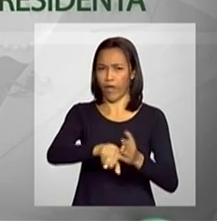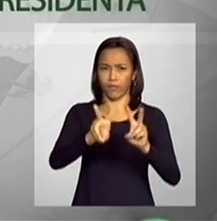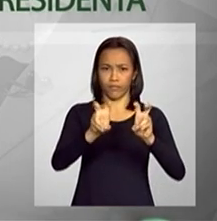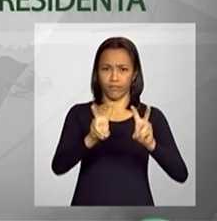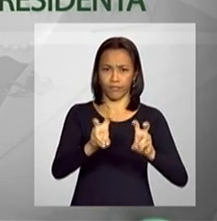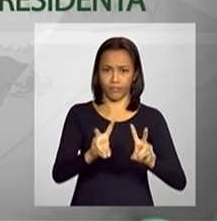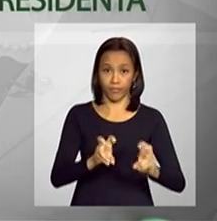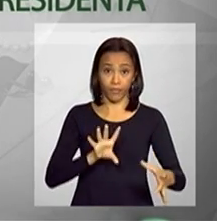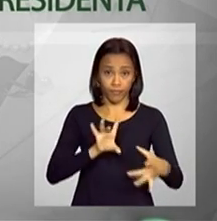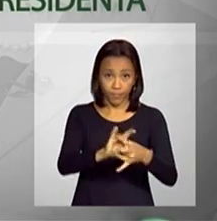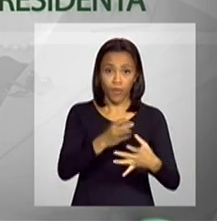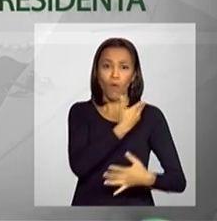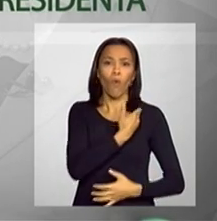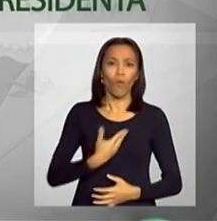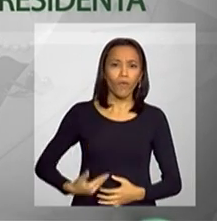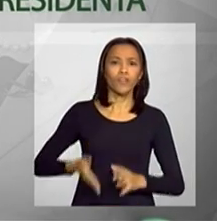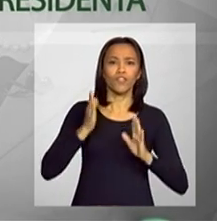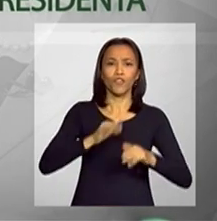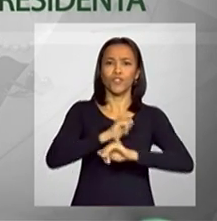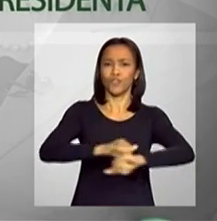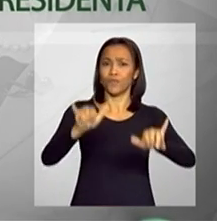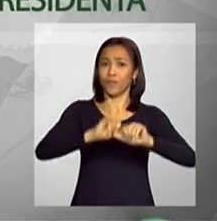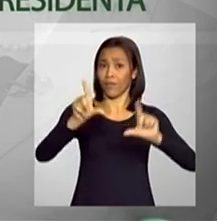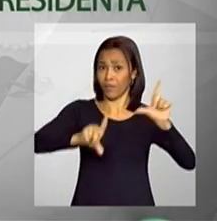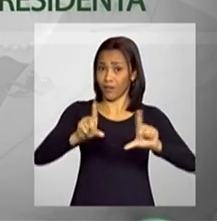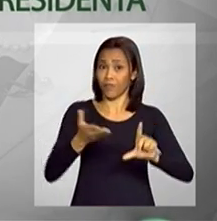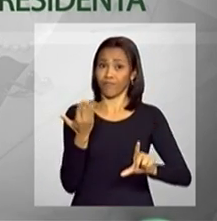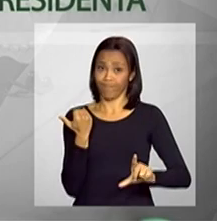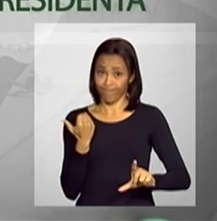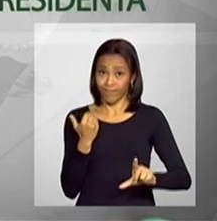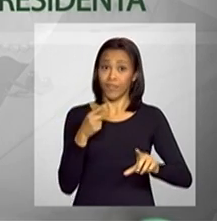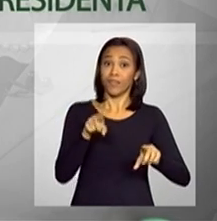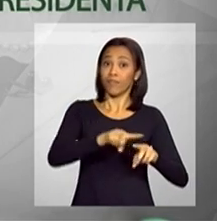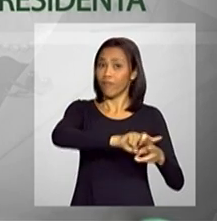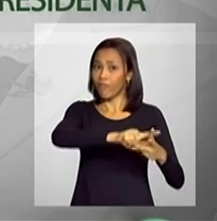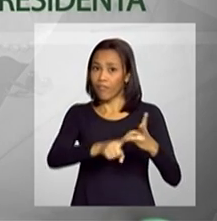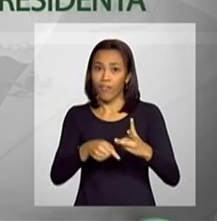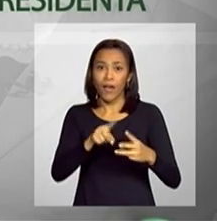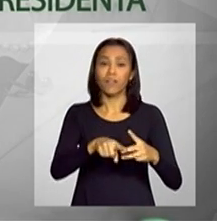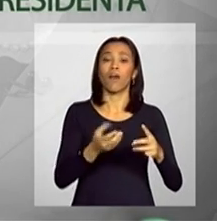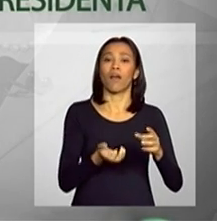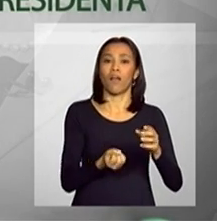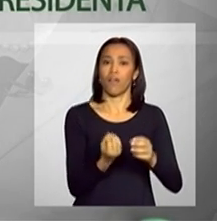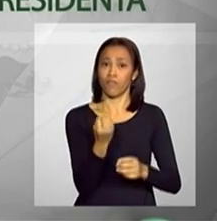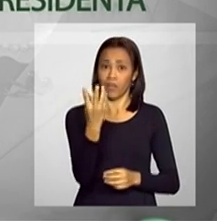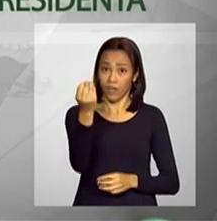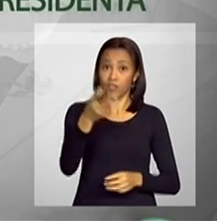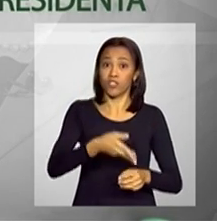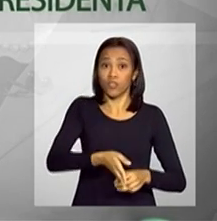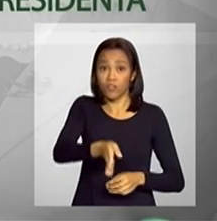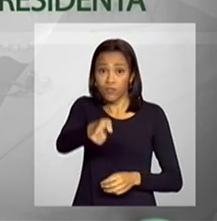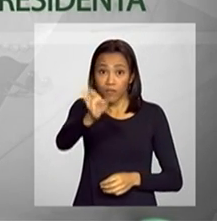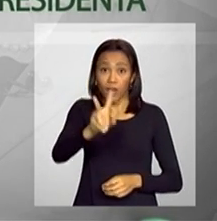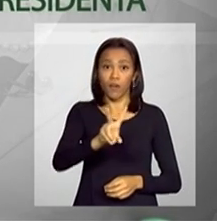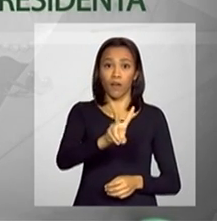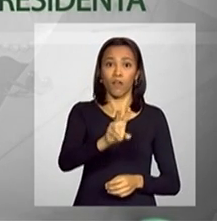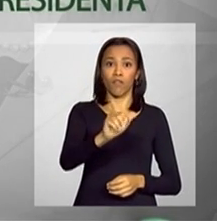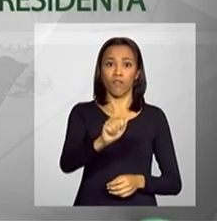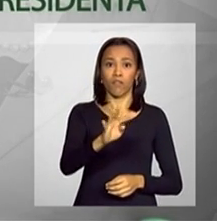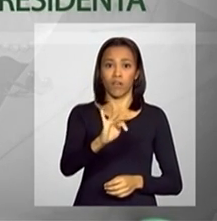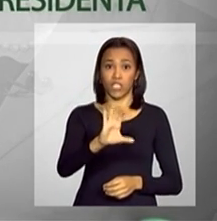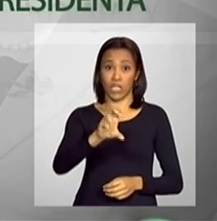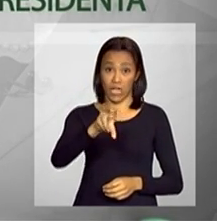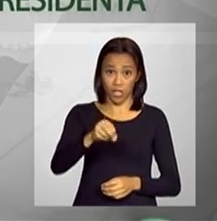assuntos ligados ao governo que foram manchete nos últimos dias. Entre eles, a viagem que fará ao Vaticano para